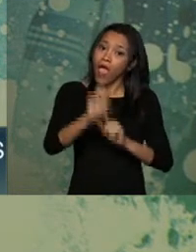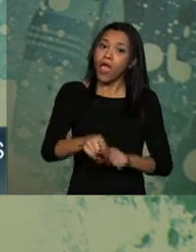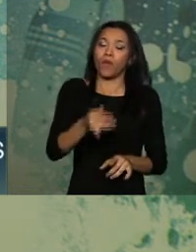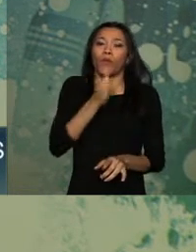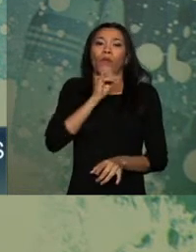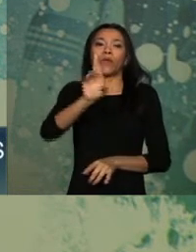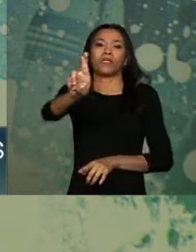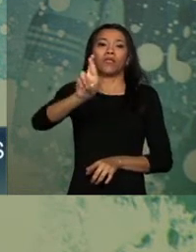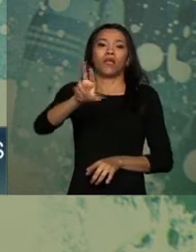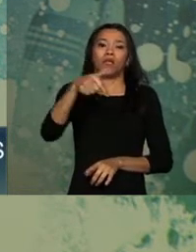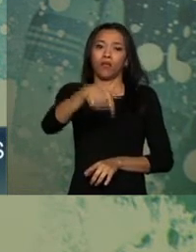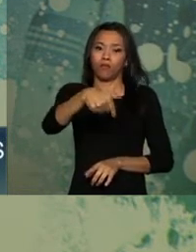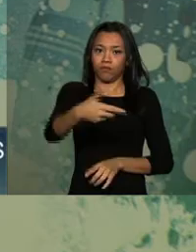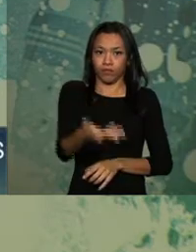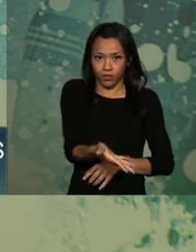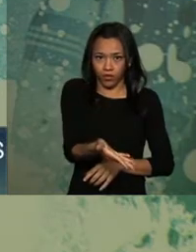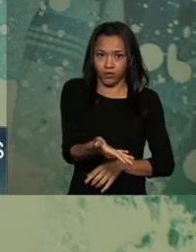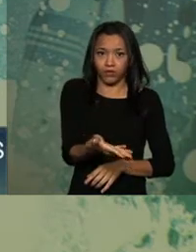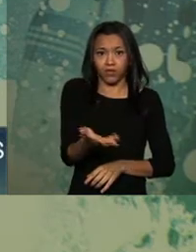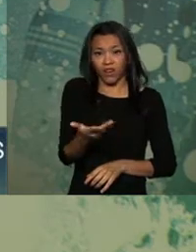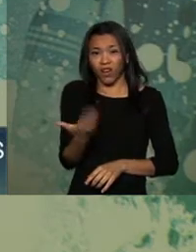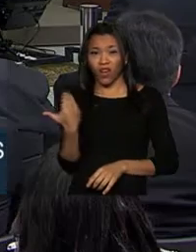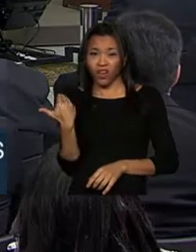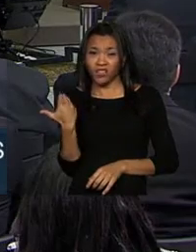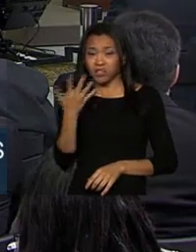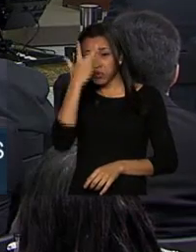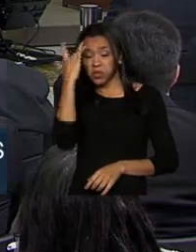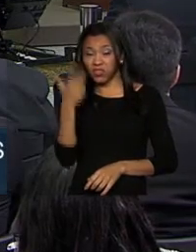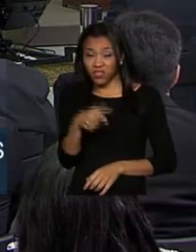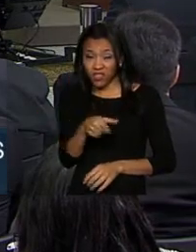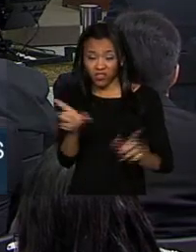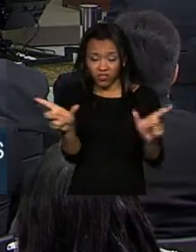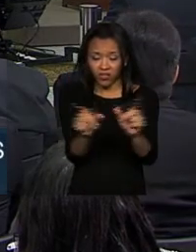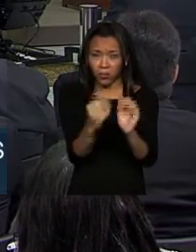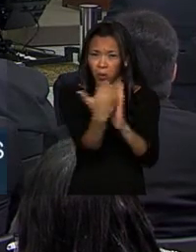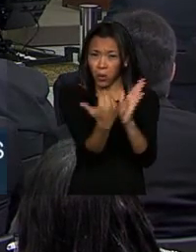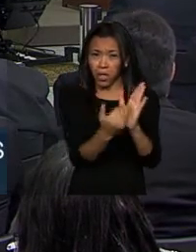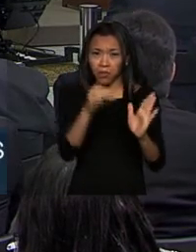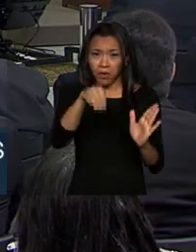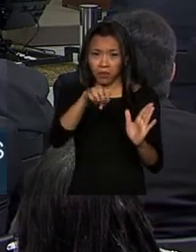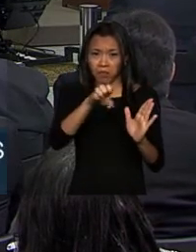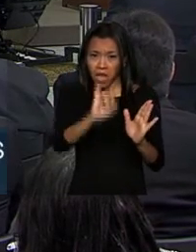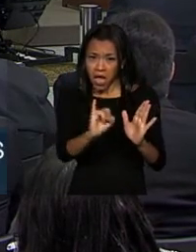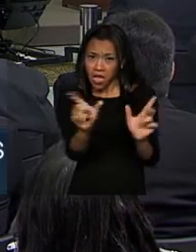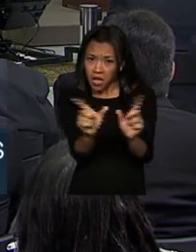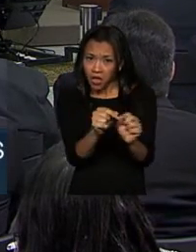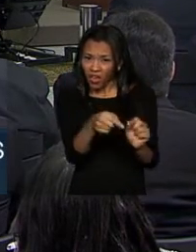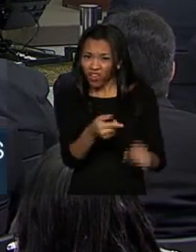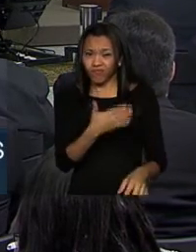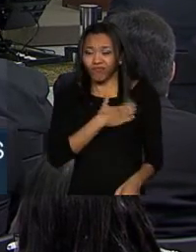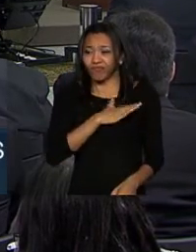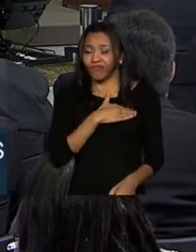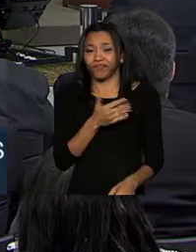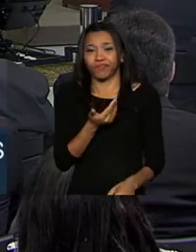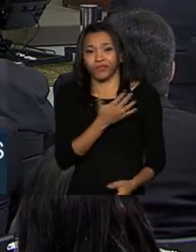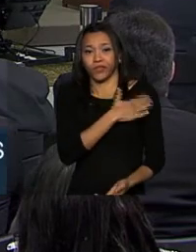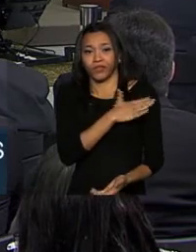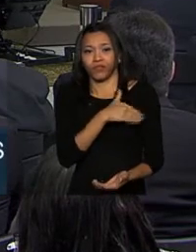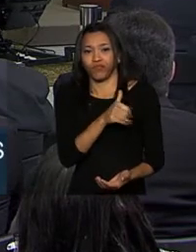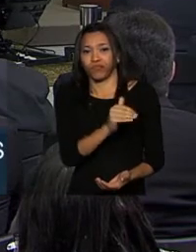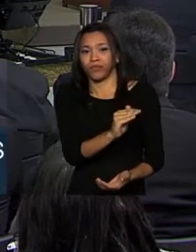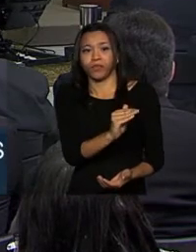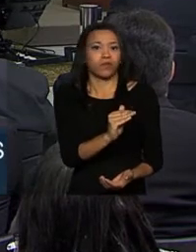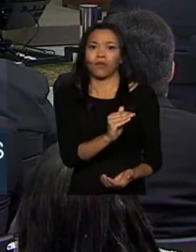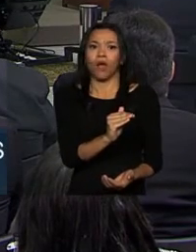multidão absolutamente marginalizada do processo e que hoje passa a contribuir e a ter benefícios. E ele não